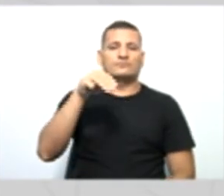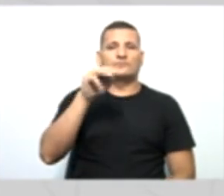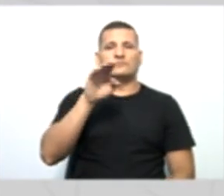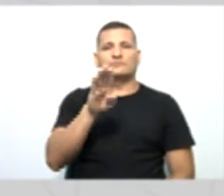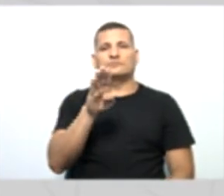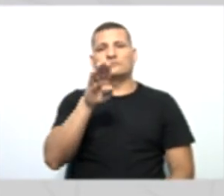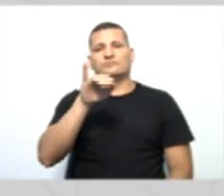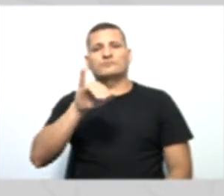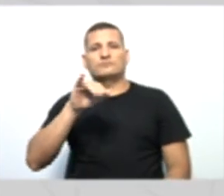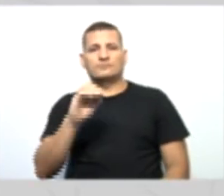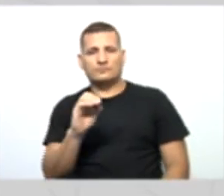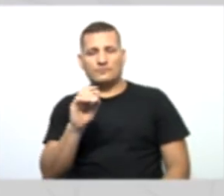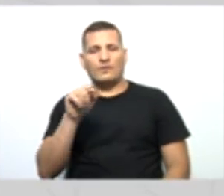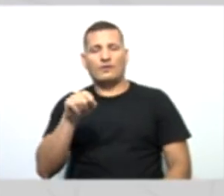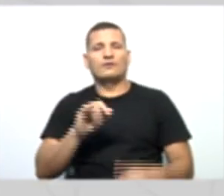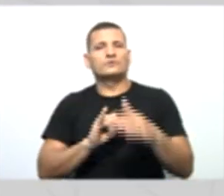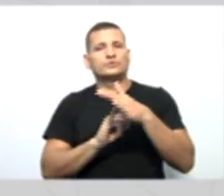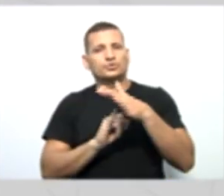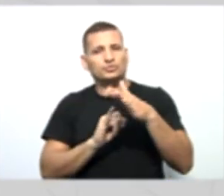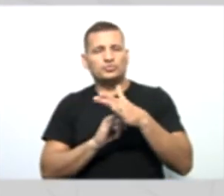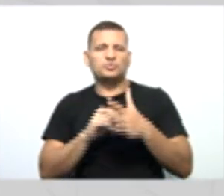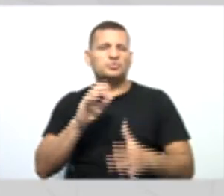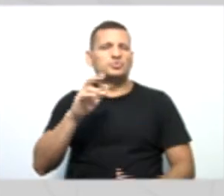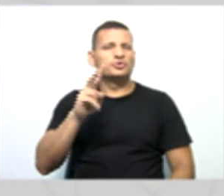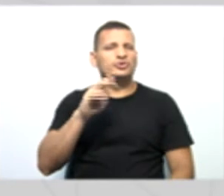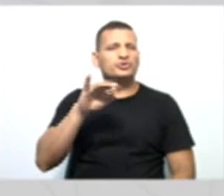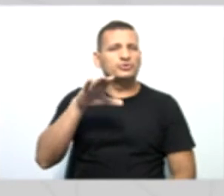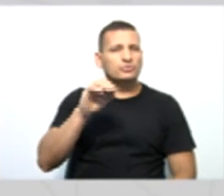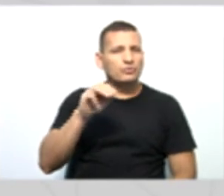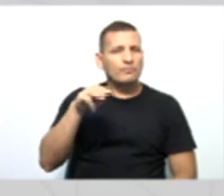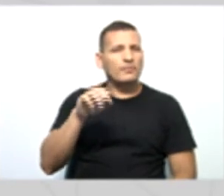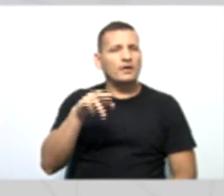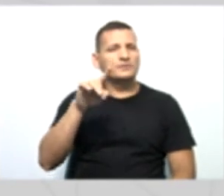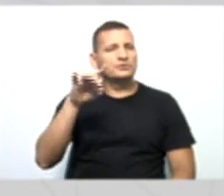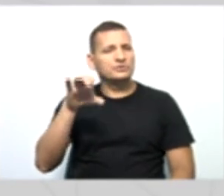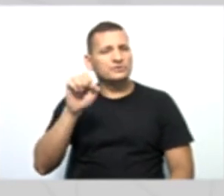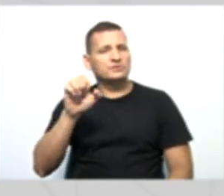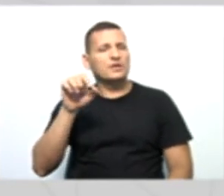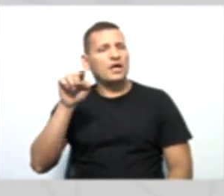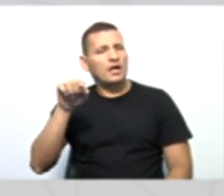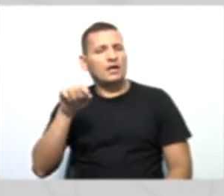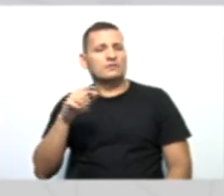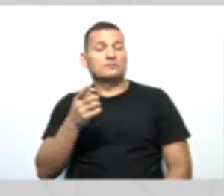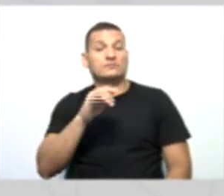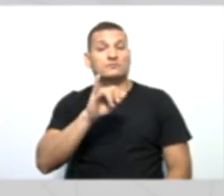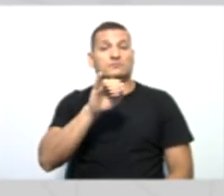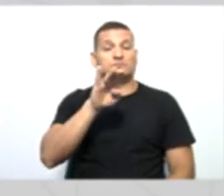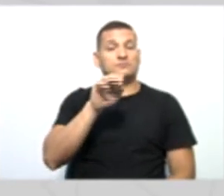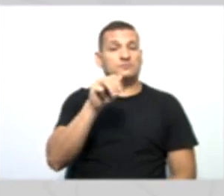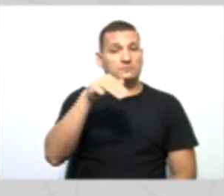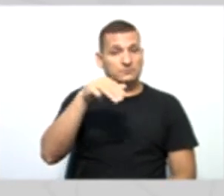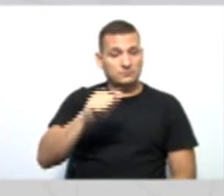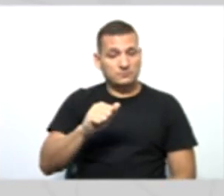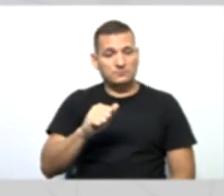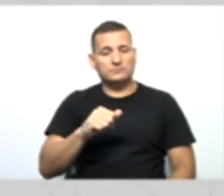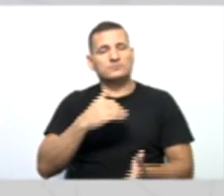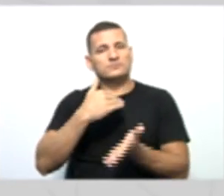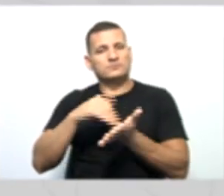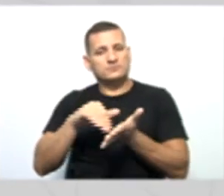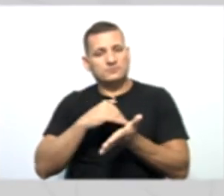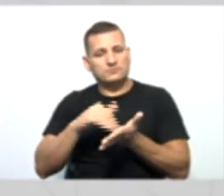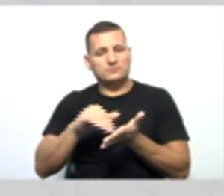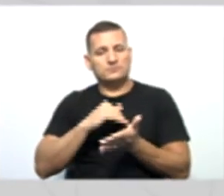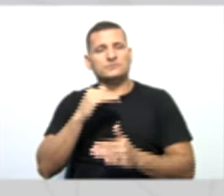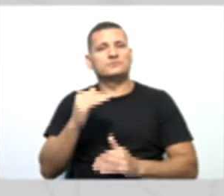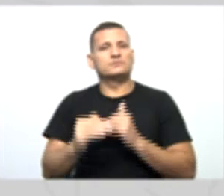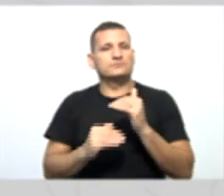instituto Chico Mendes, é um instituto biológico, o IBAMA, Secretaria de Desenvolvimento